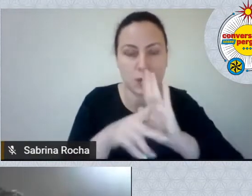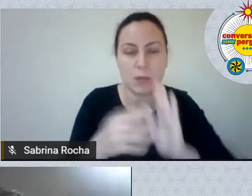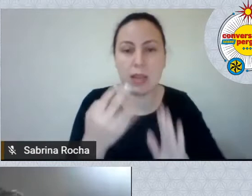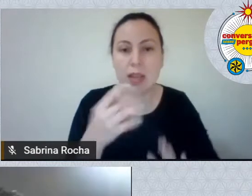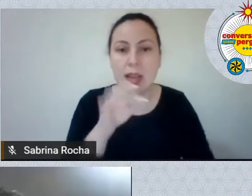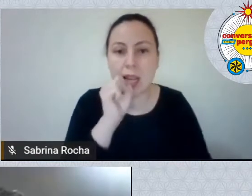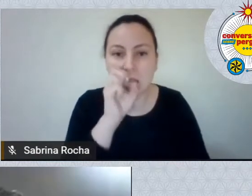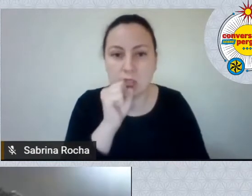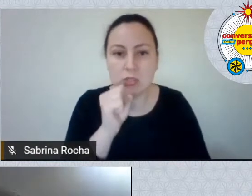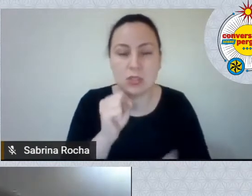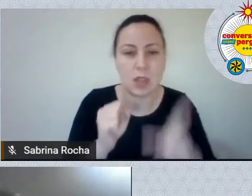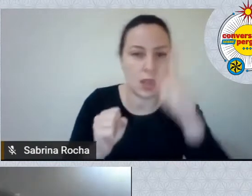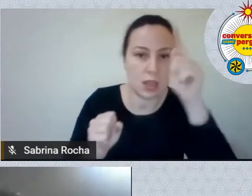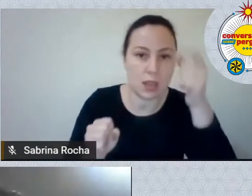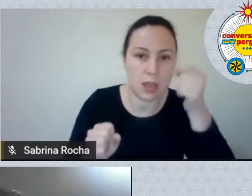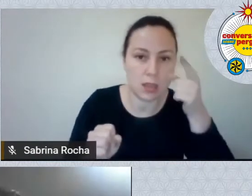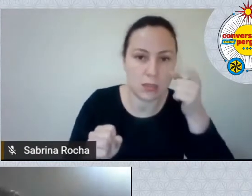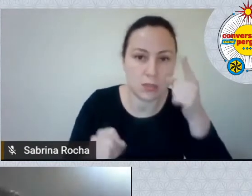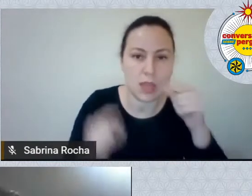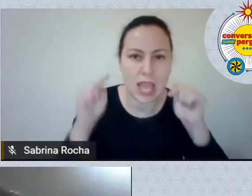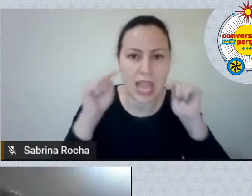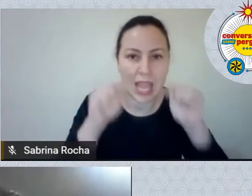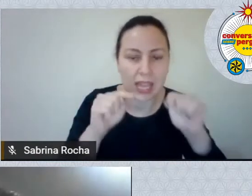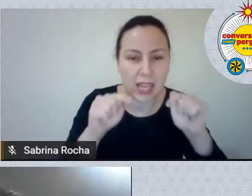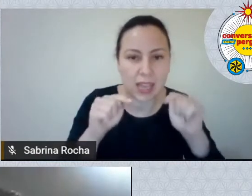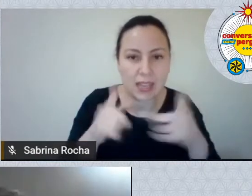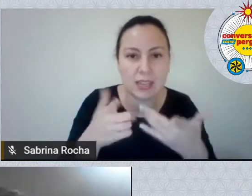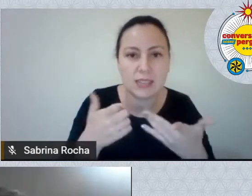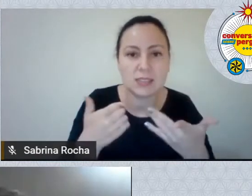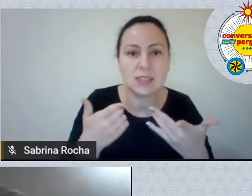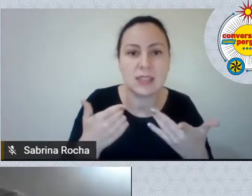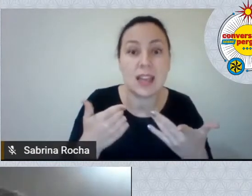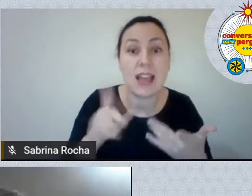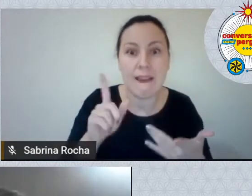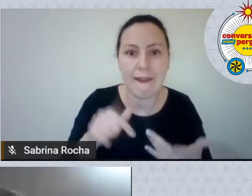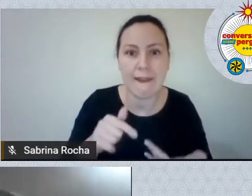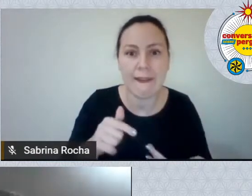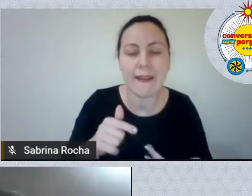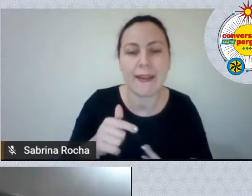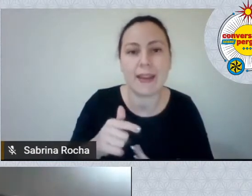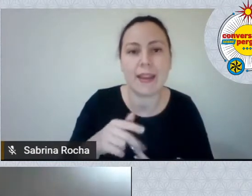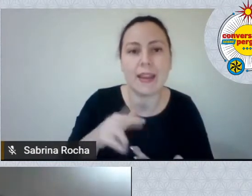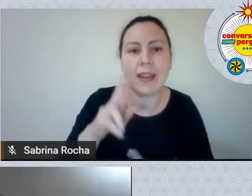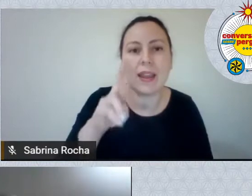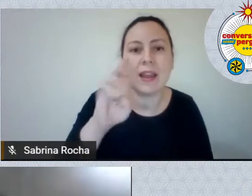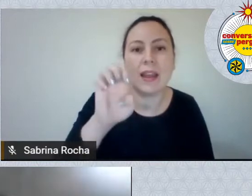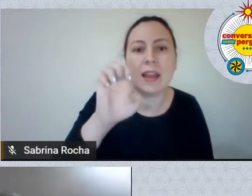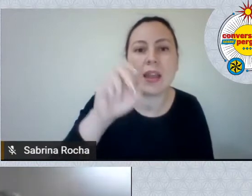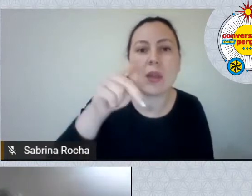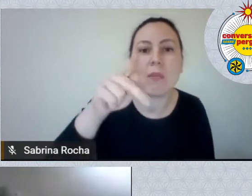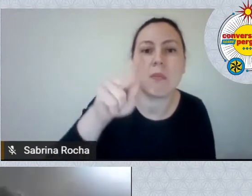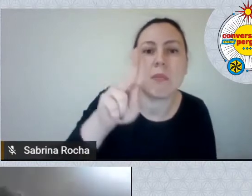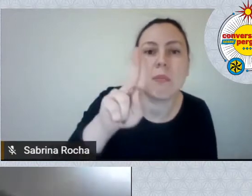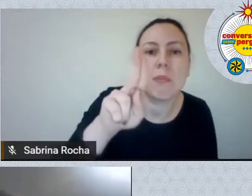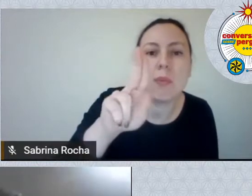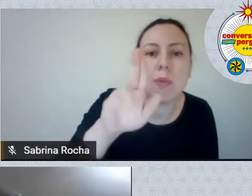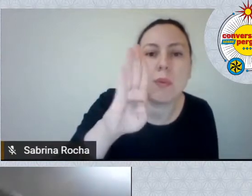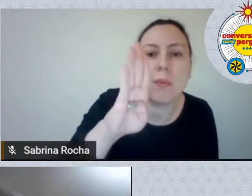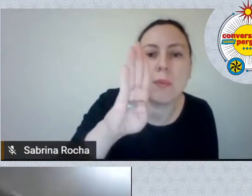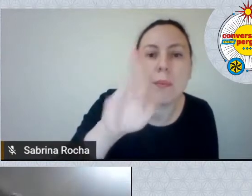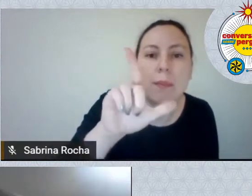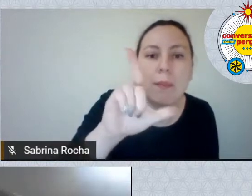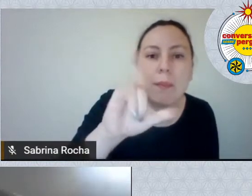Esta mulher era a República. Olha que interessante. Como você faz para explicar